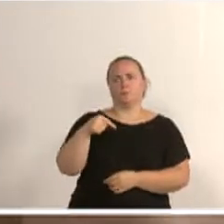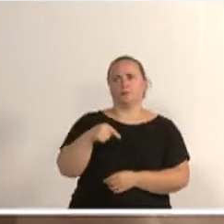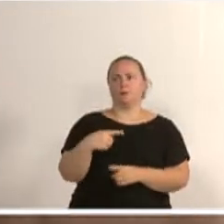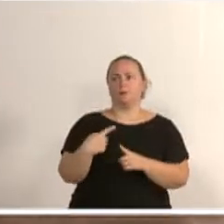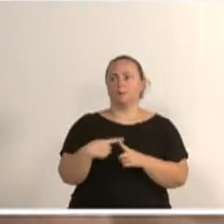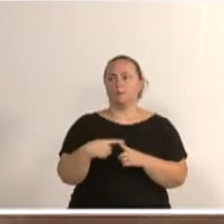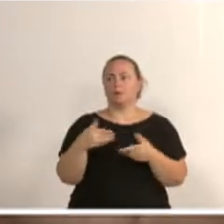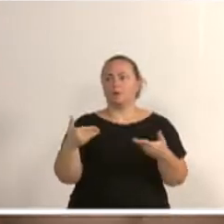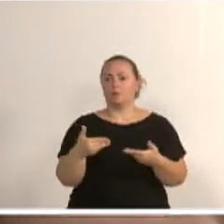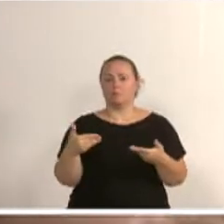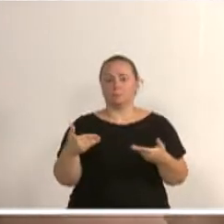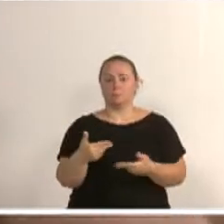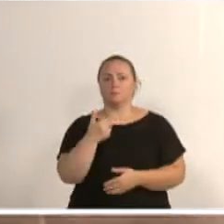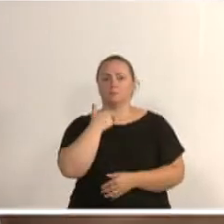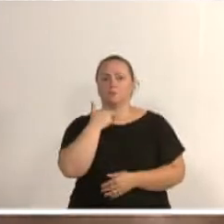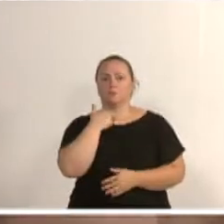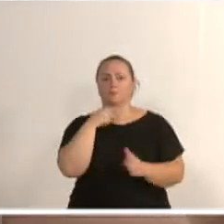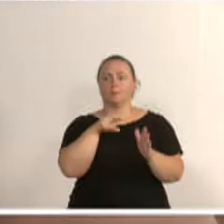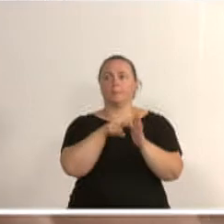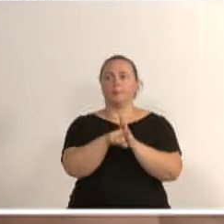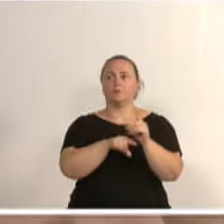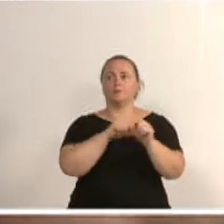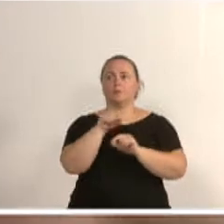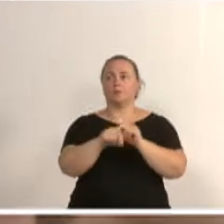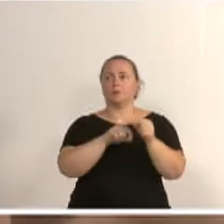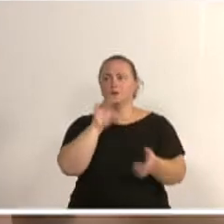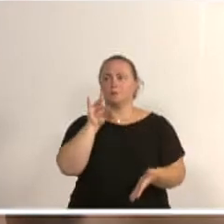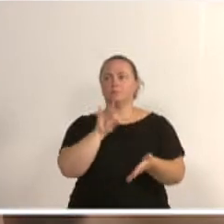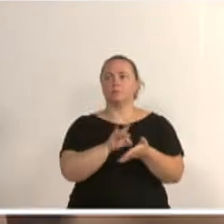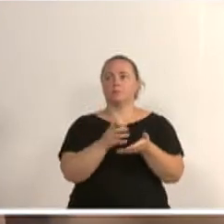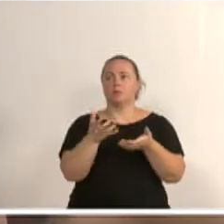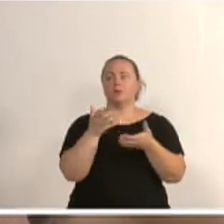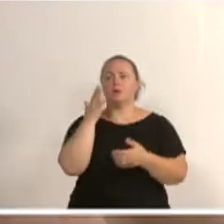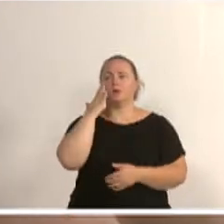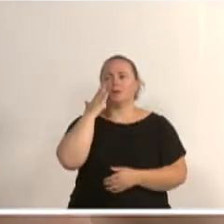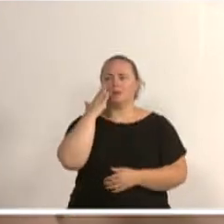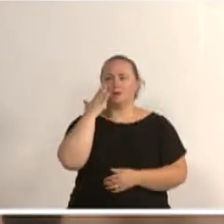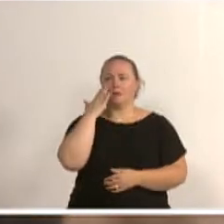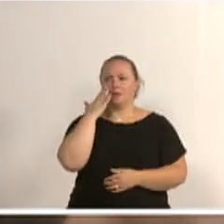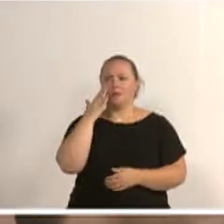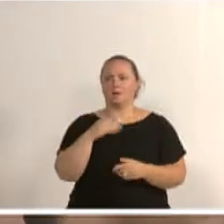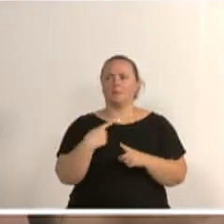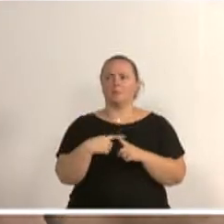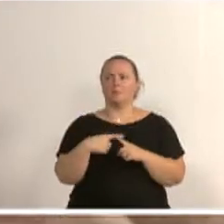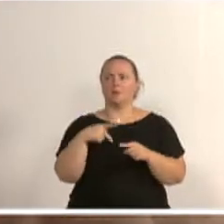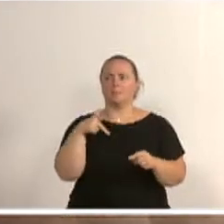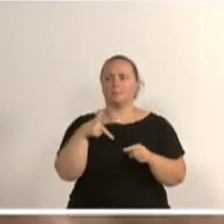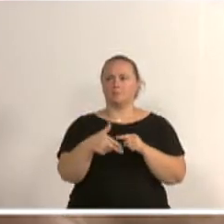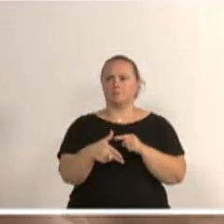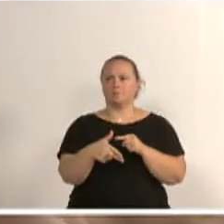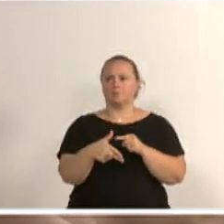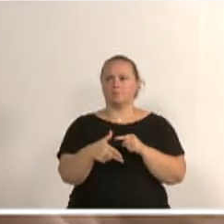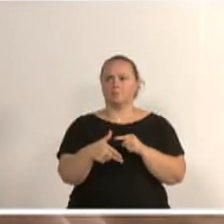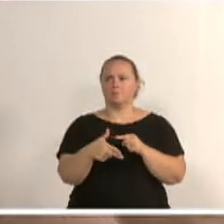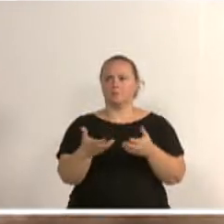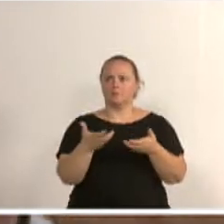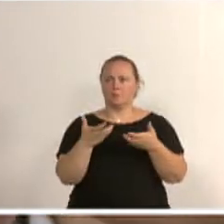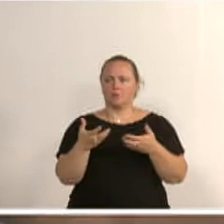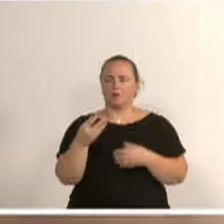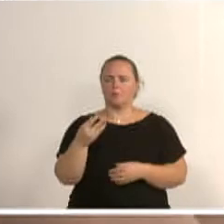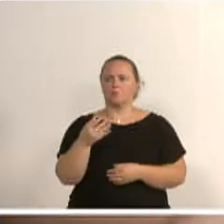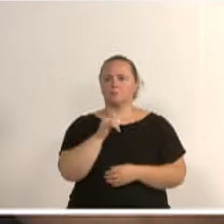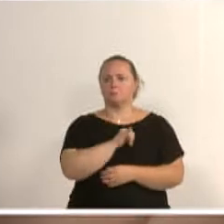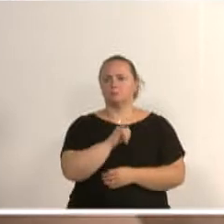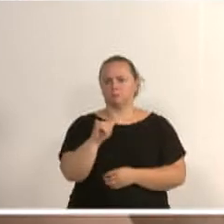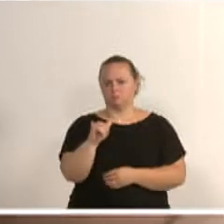gente não pode nem perguntar o que realmente a gente quer saber, porque a gente é cortado. Então, é isso que eu quero colocar.